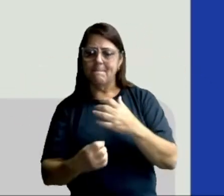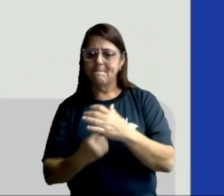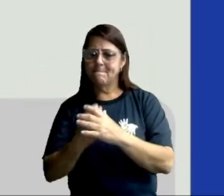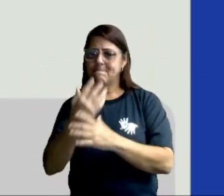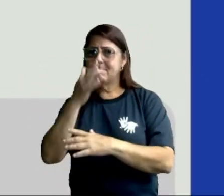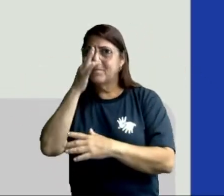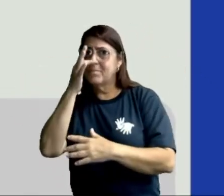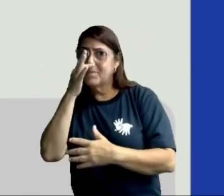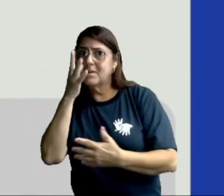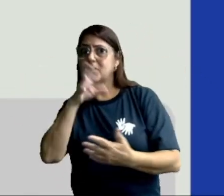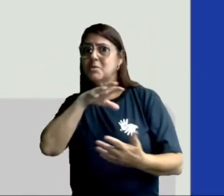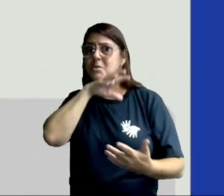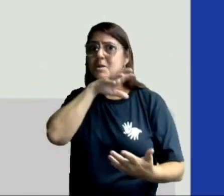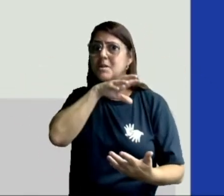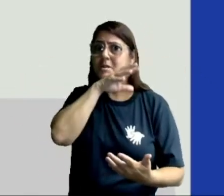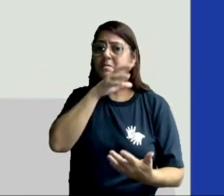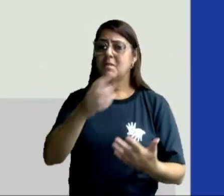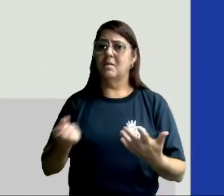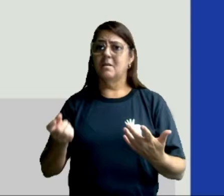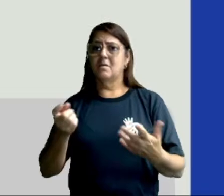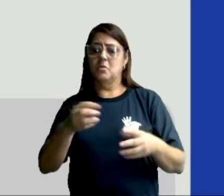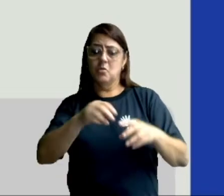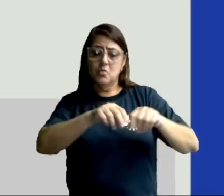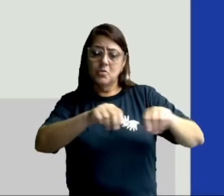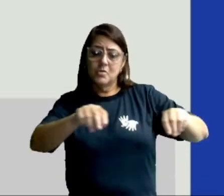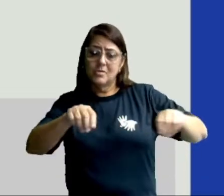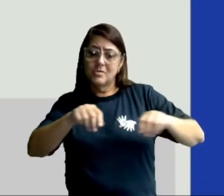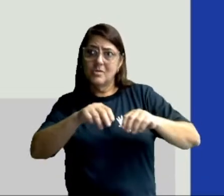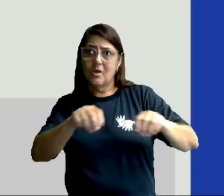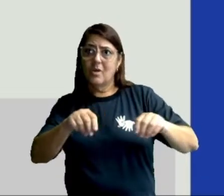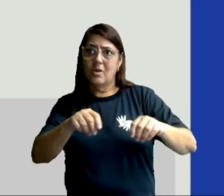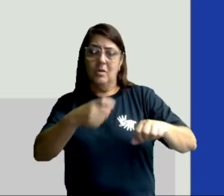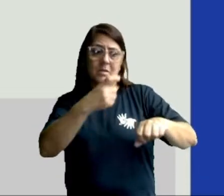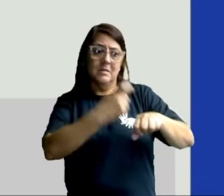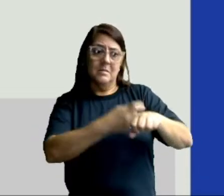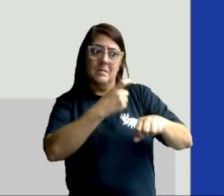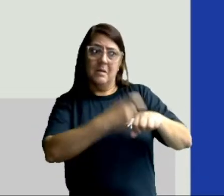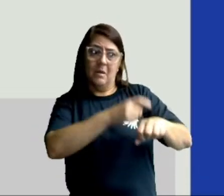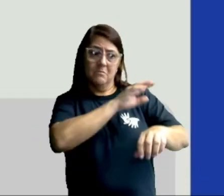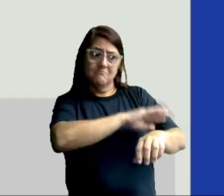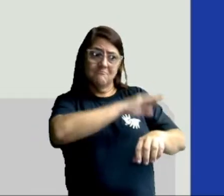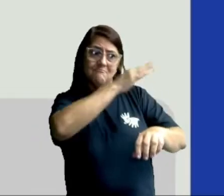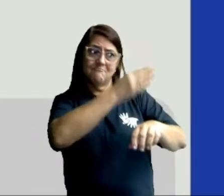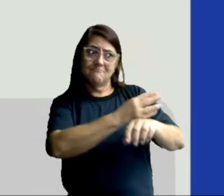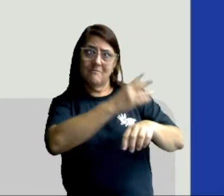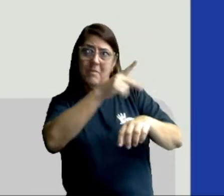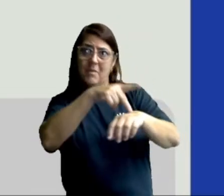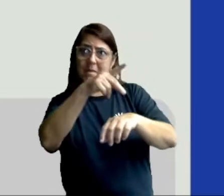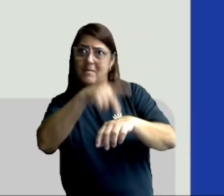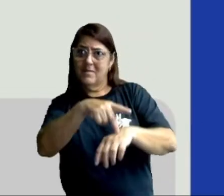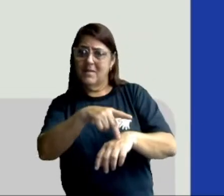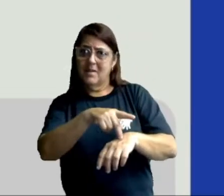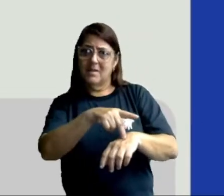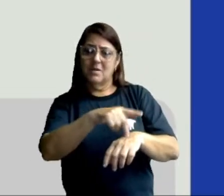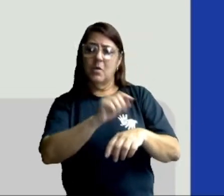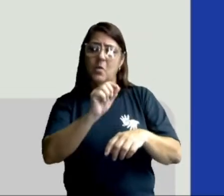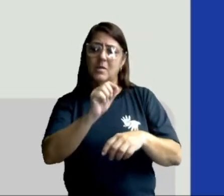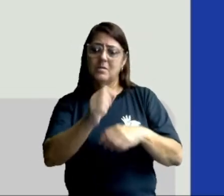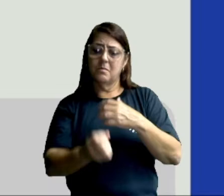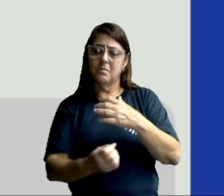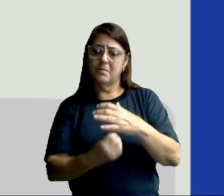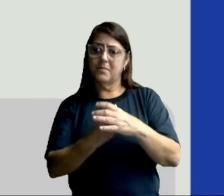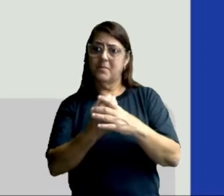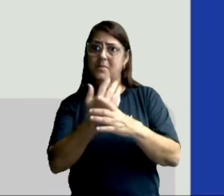plantas, dos animais, do solo e das rochas, tá certo? Quando esse material é retirado das